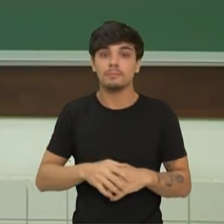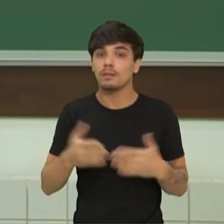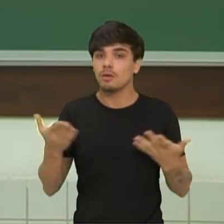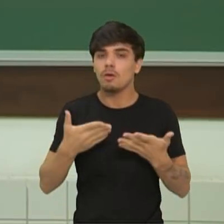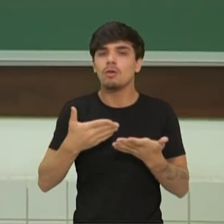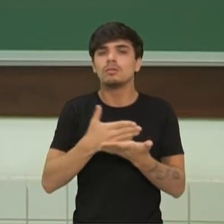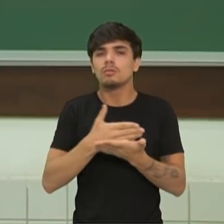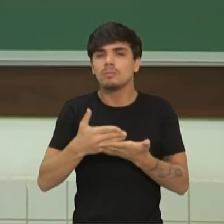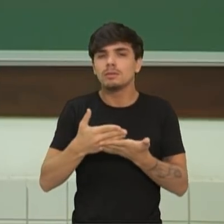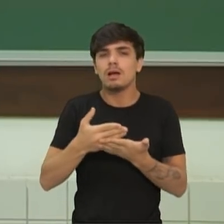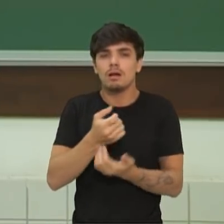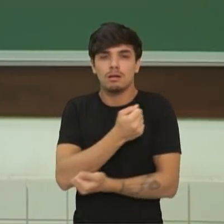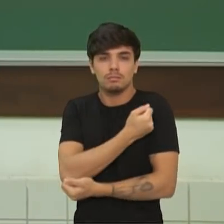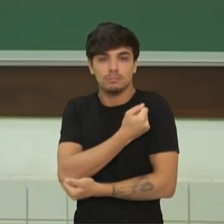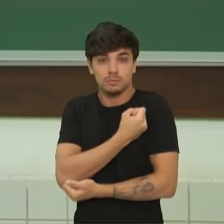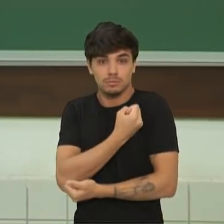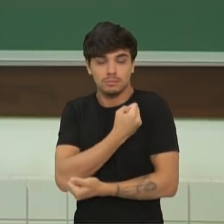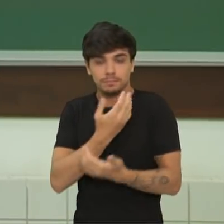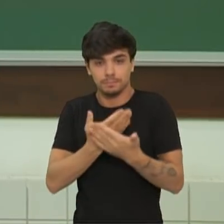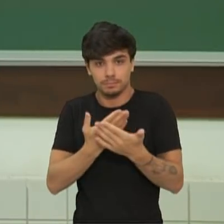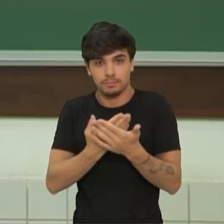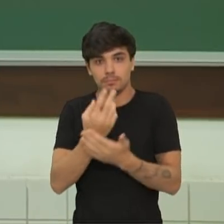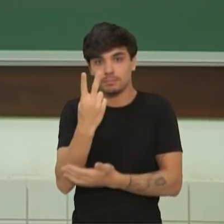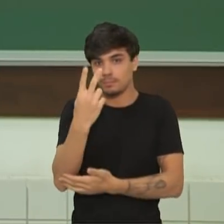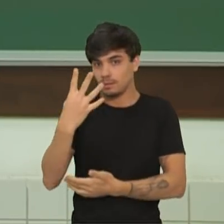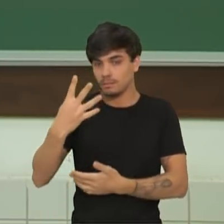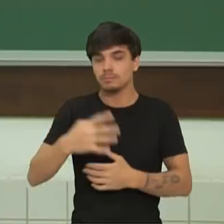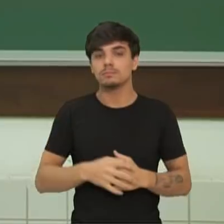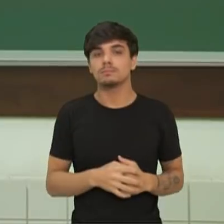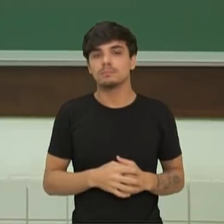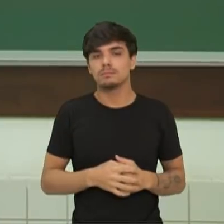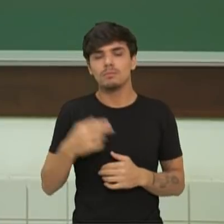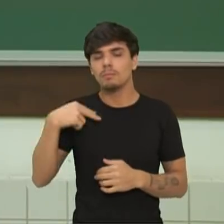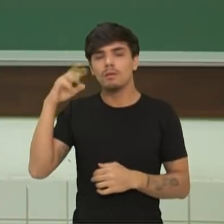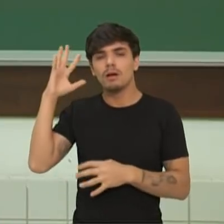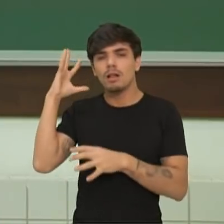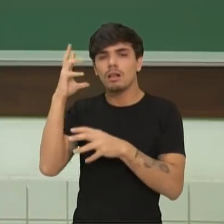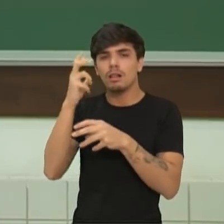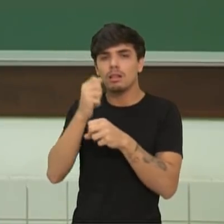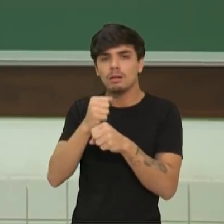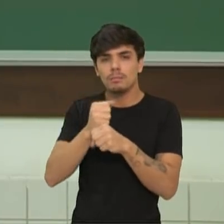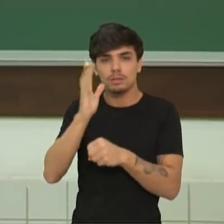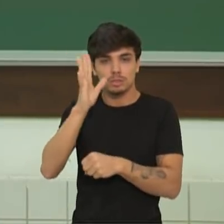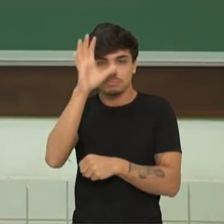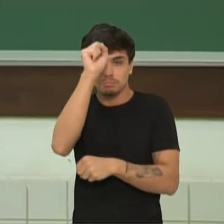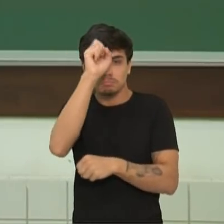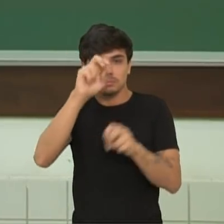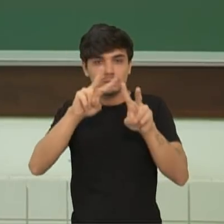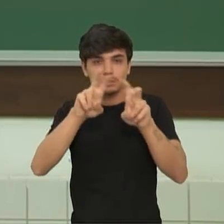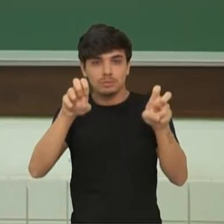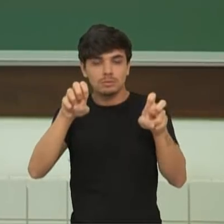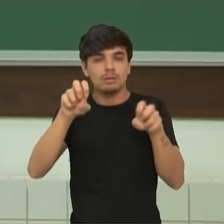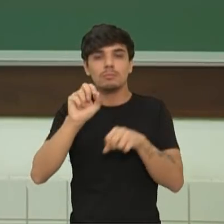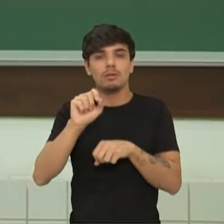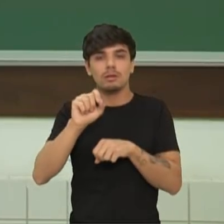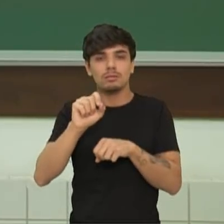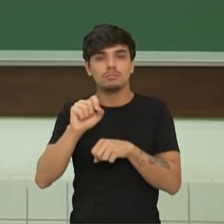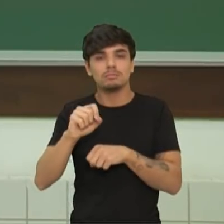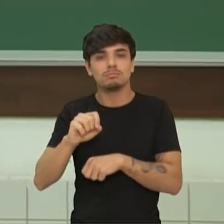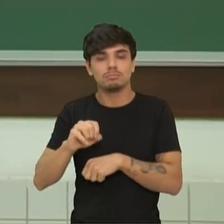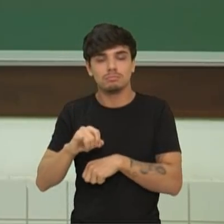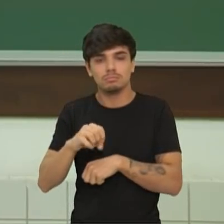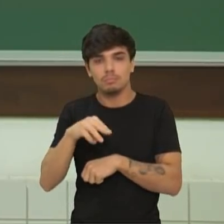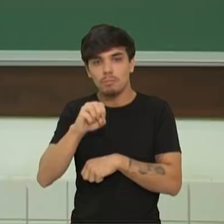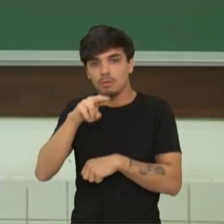número 24. O que nós vamos aprender? Vamos relembrar um pouquinho do que nós já aprendemos sobre as monarquias